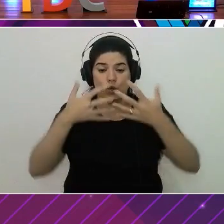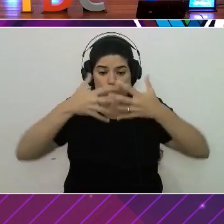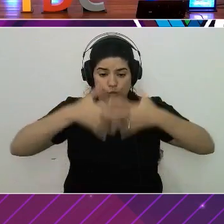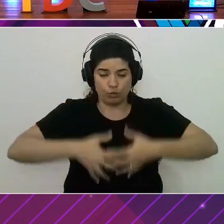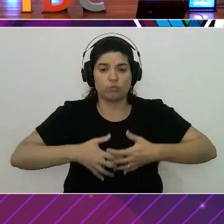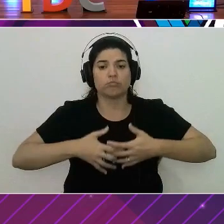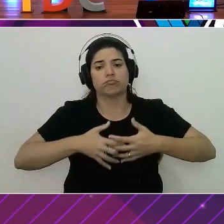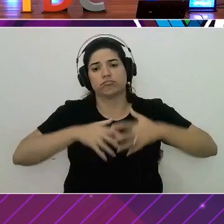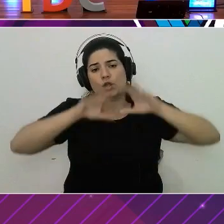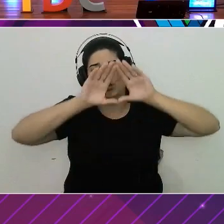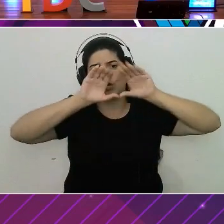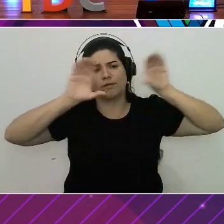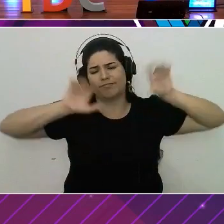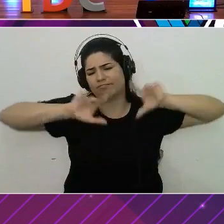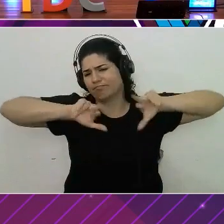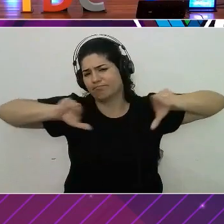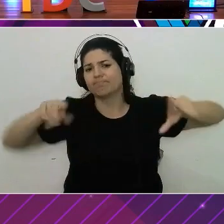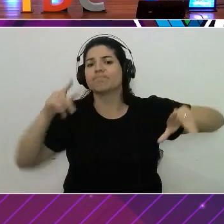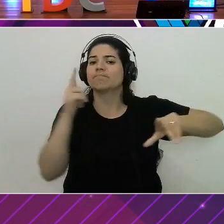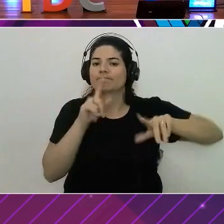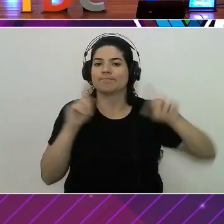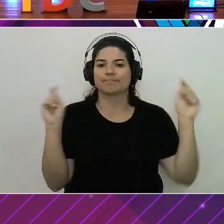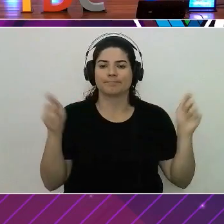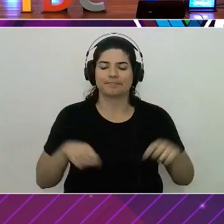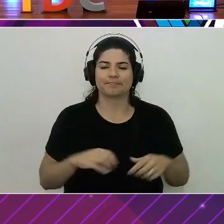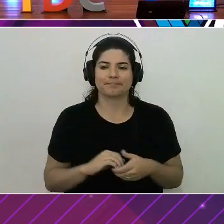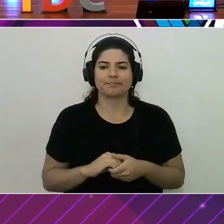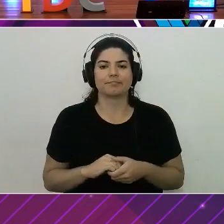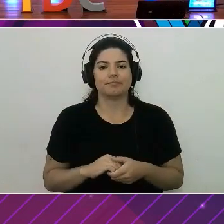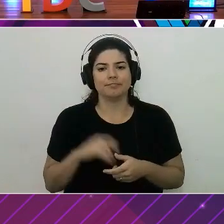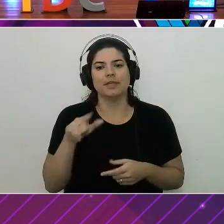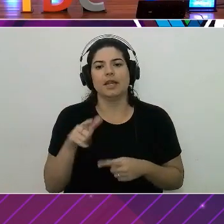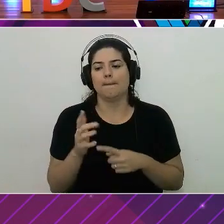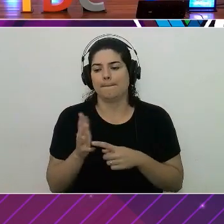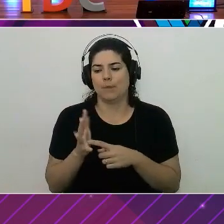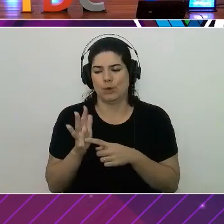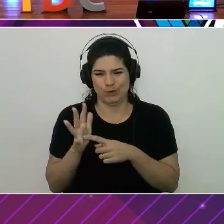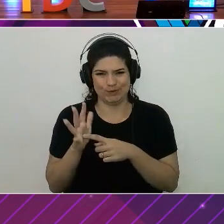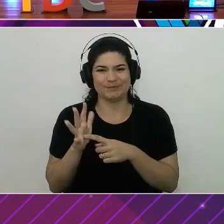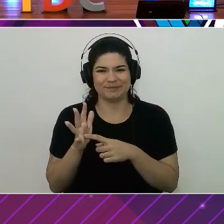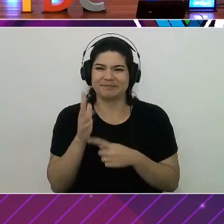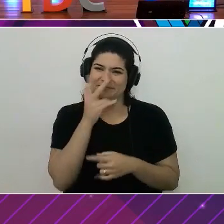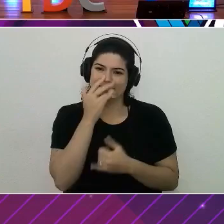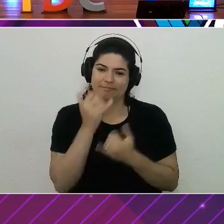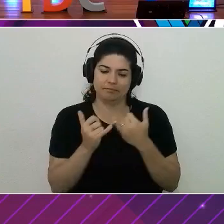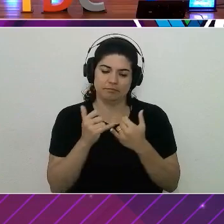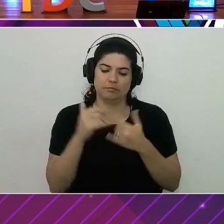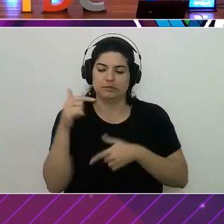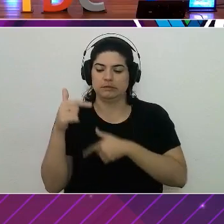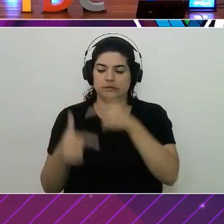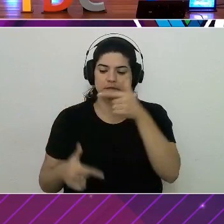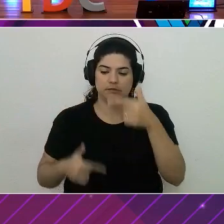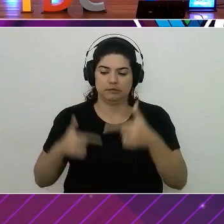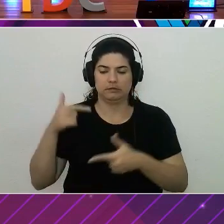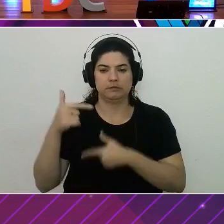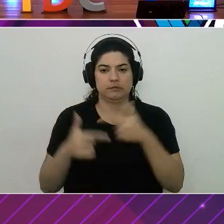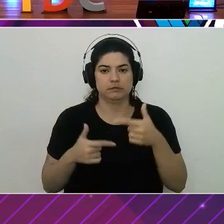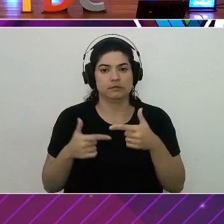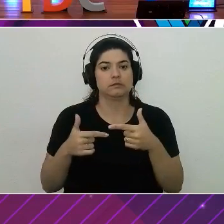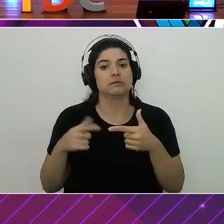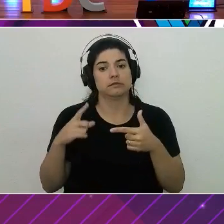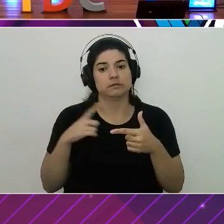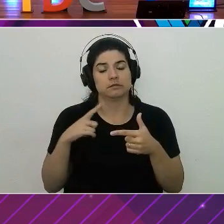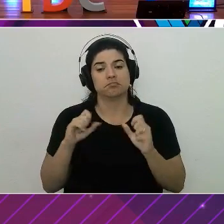nuvens, tá? E como eu falei, ele é um motor, tá? Ele trabalha de maneira clusterizada e esse meu cluster pode ter de